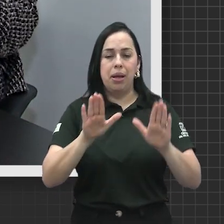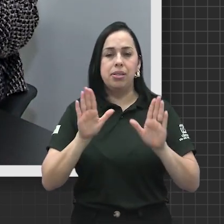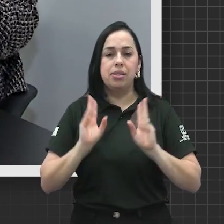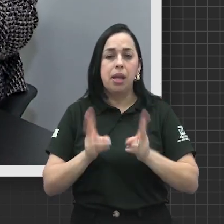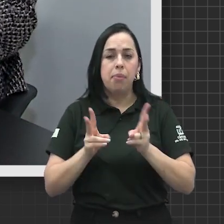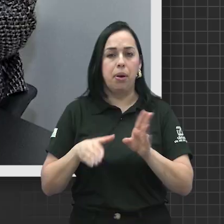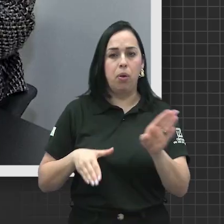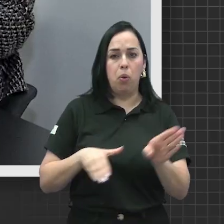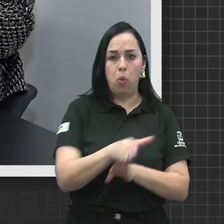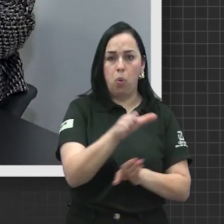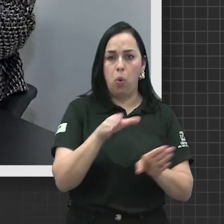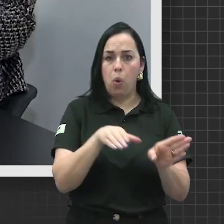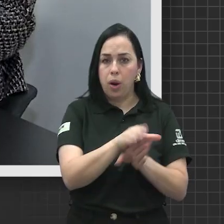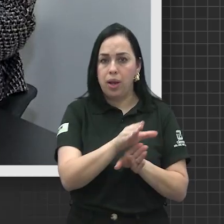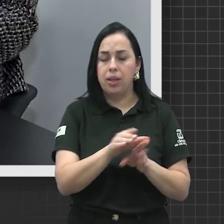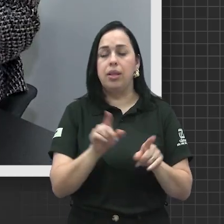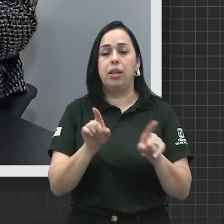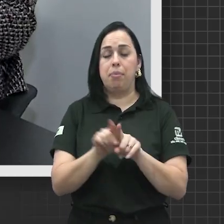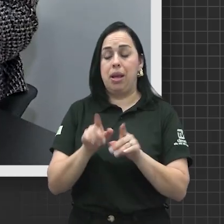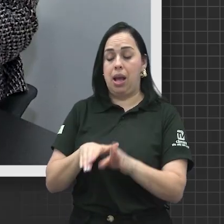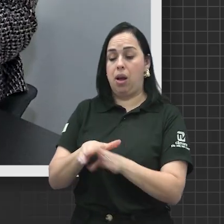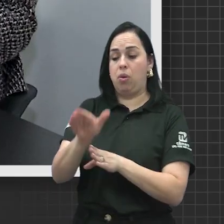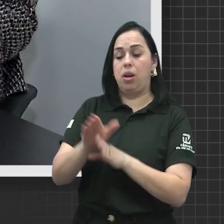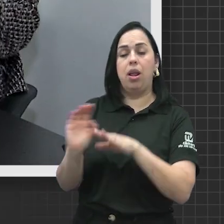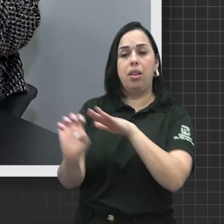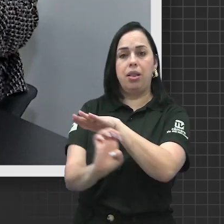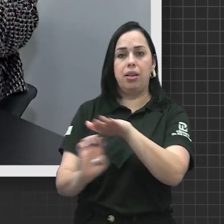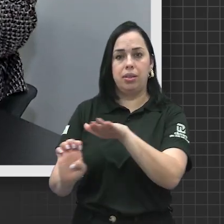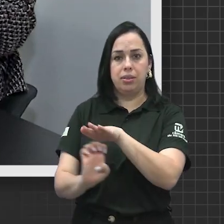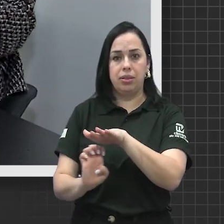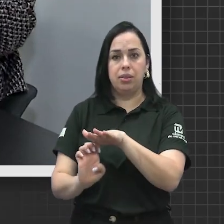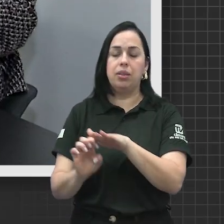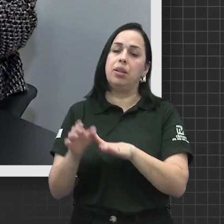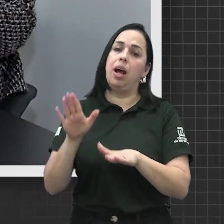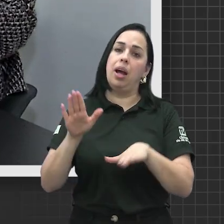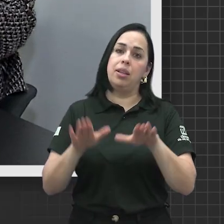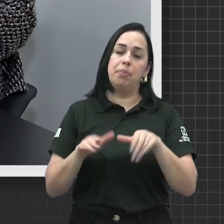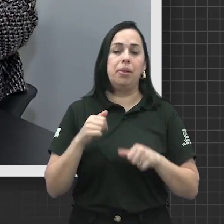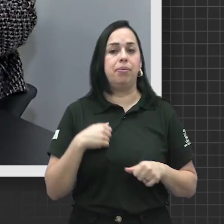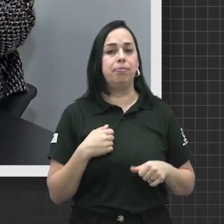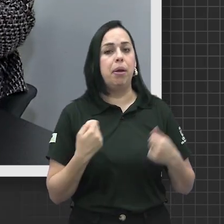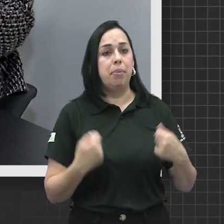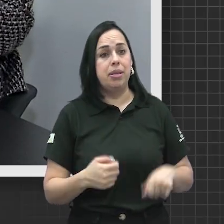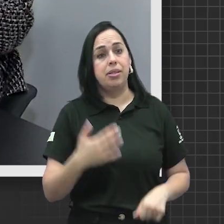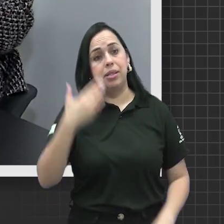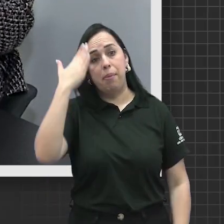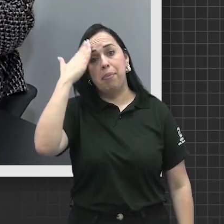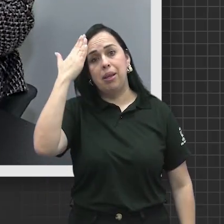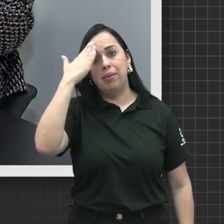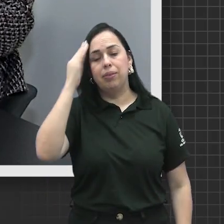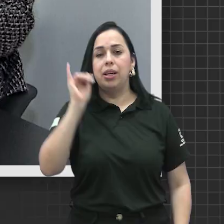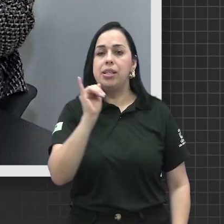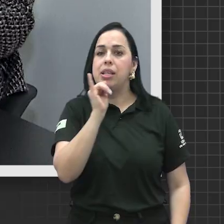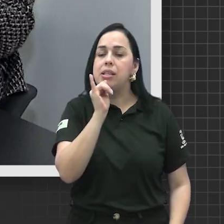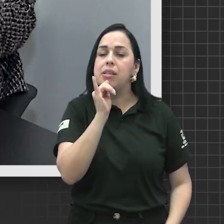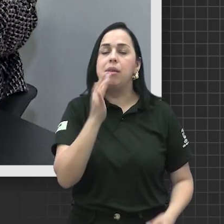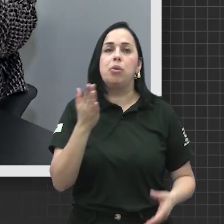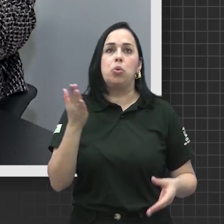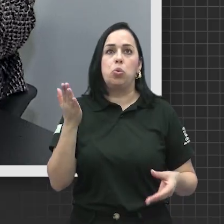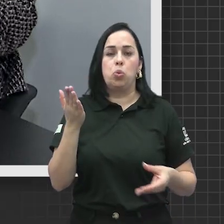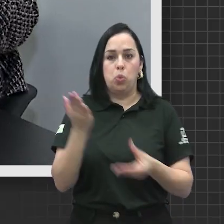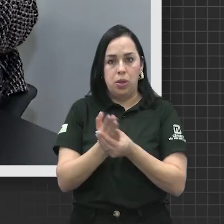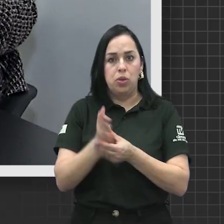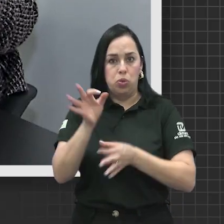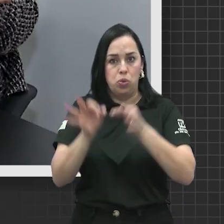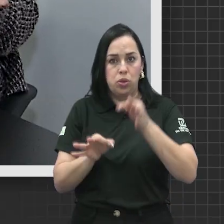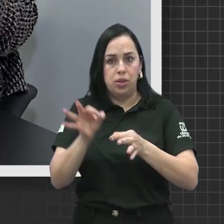gente sempre orienta, principalmente o empregador, a empresa, que possua bom senso. Hoje em dia, as decisões judiciais